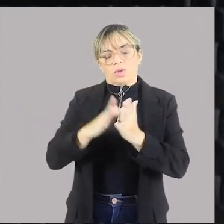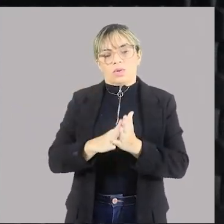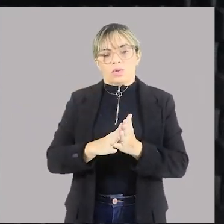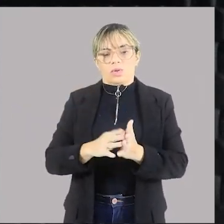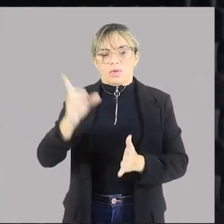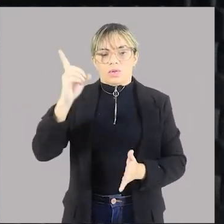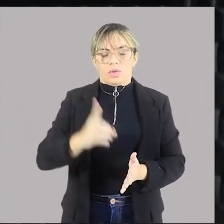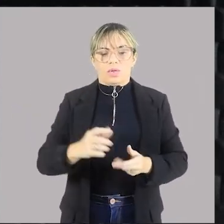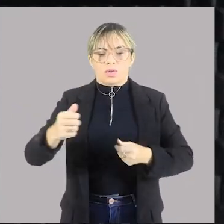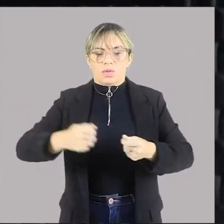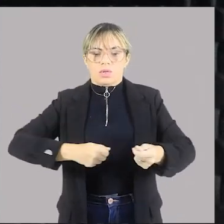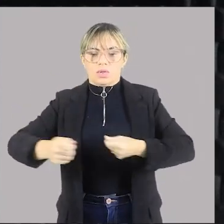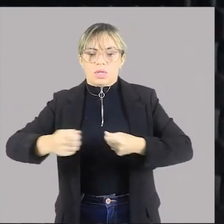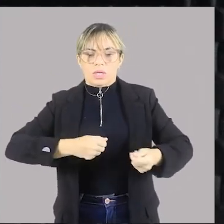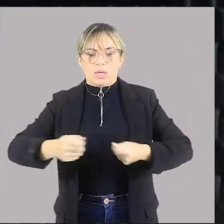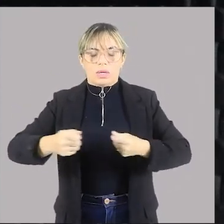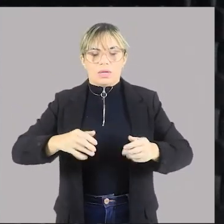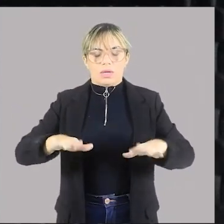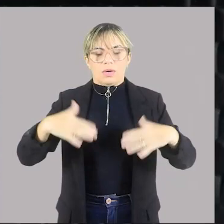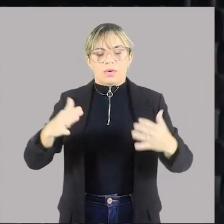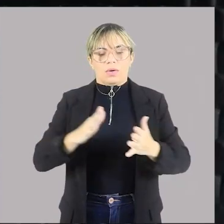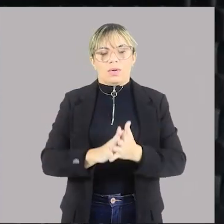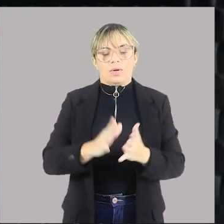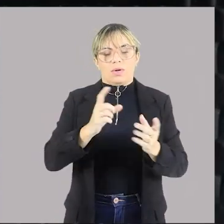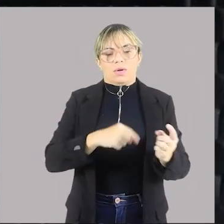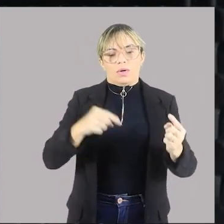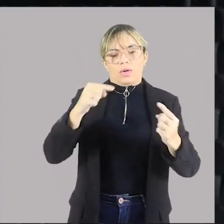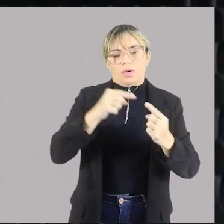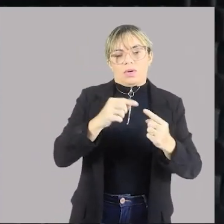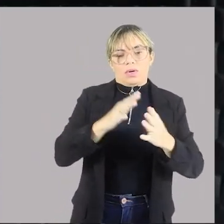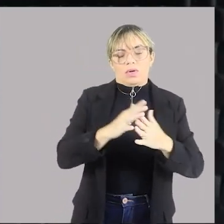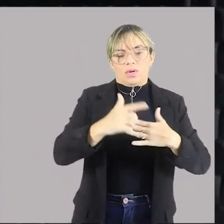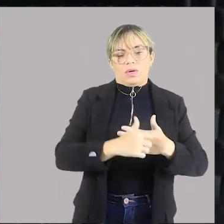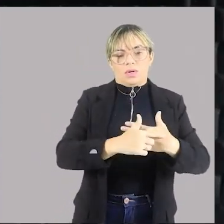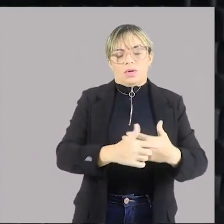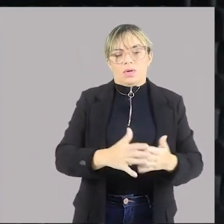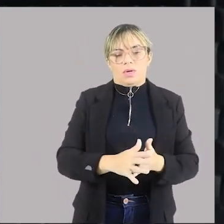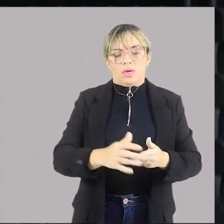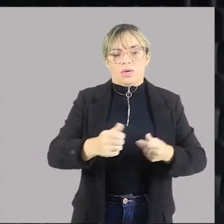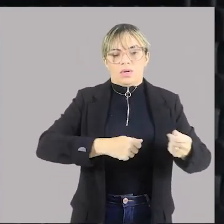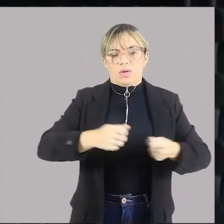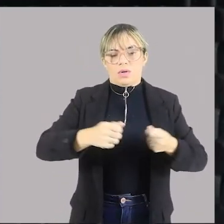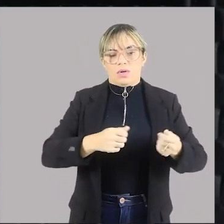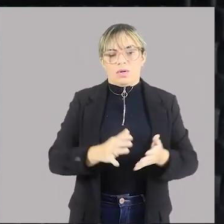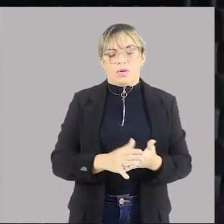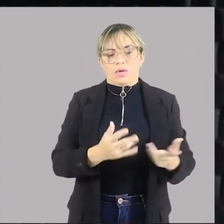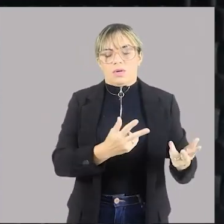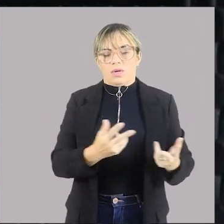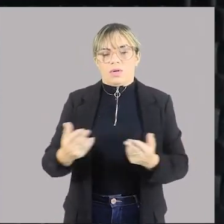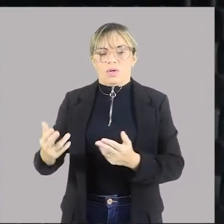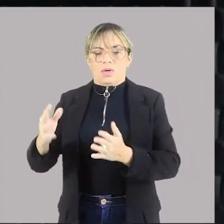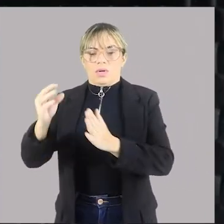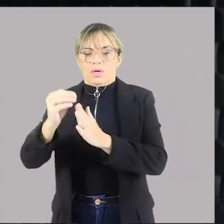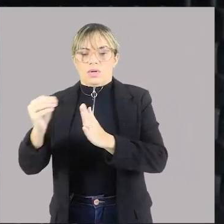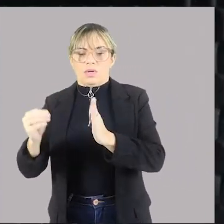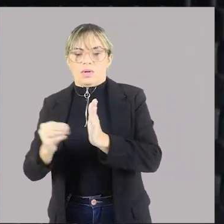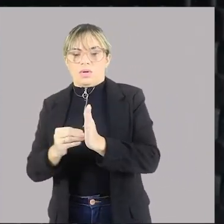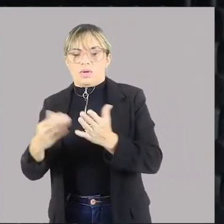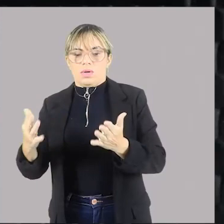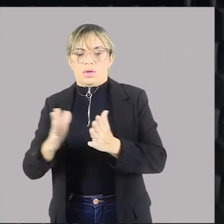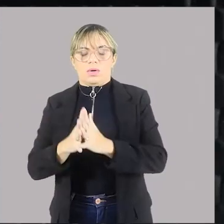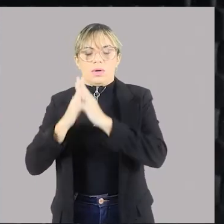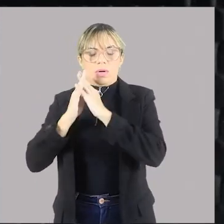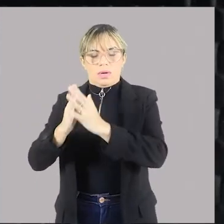administrativo, o conteúdo da função administrativa. O objetivo da função administrativa não pode ser o mesmo conteúdo, ou seja, aí